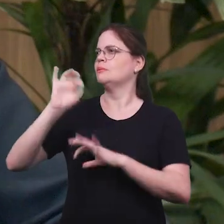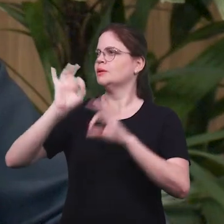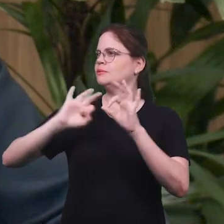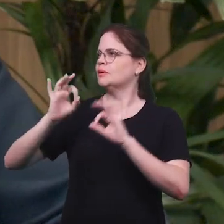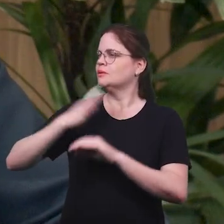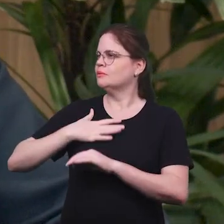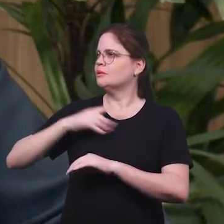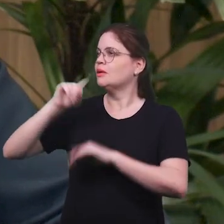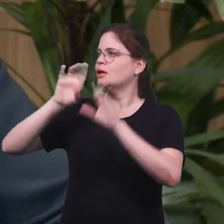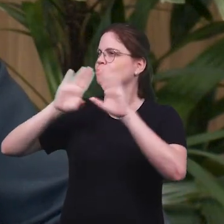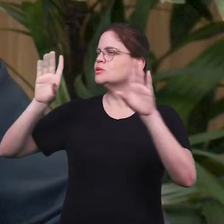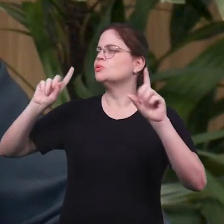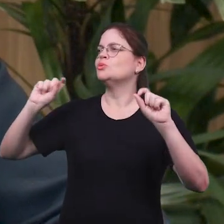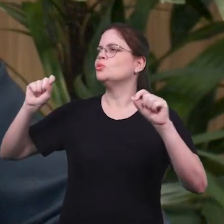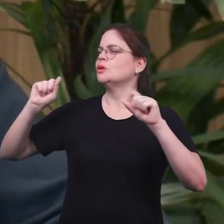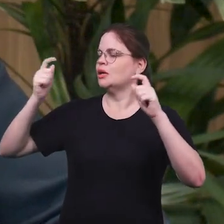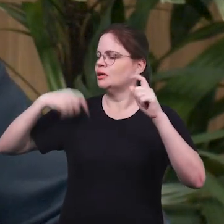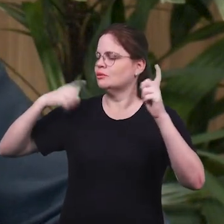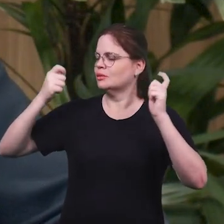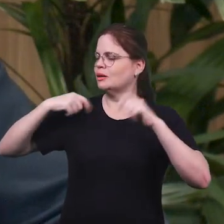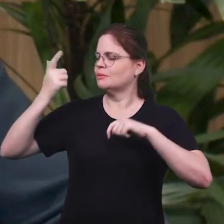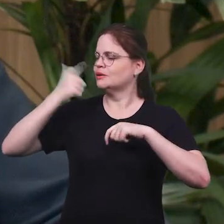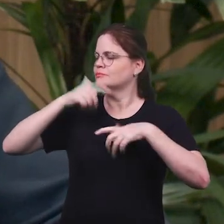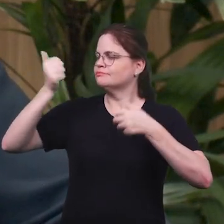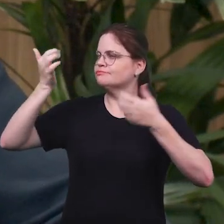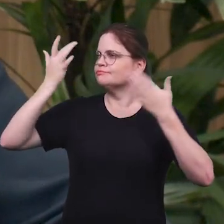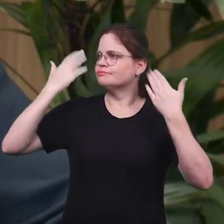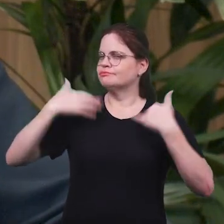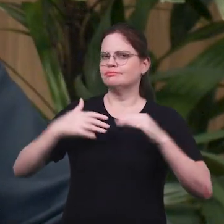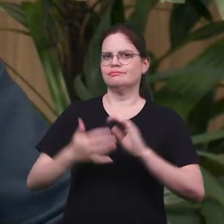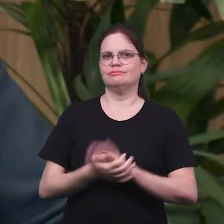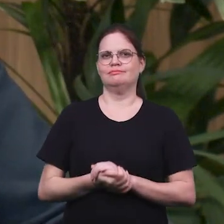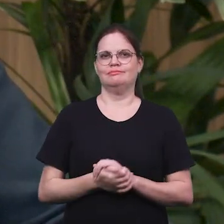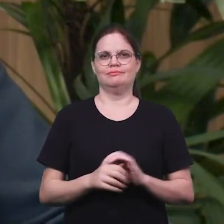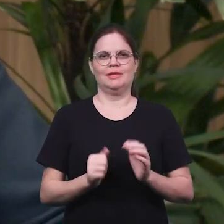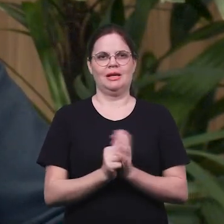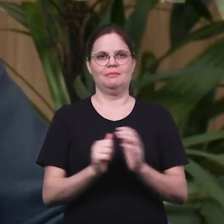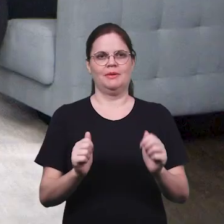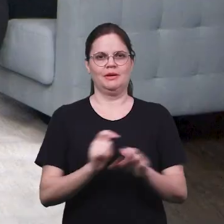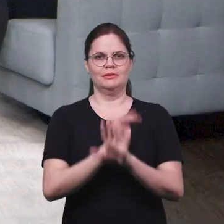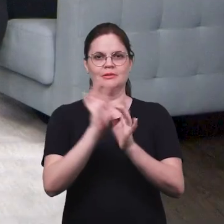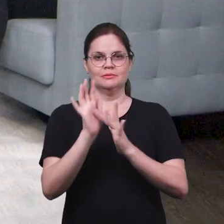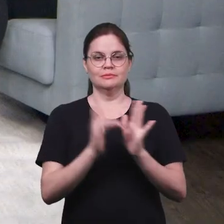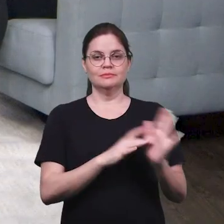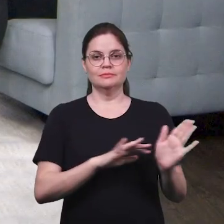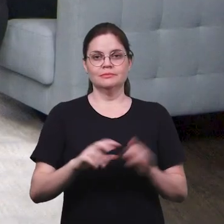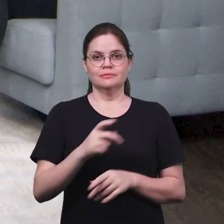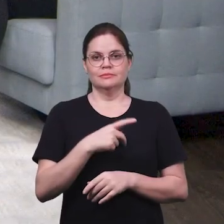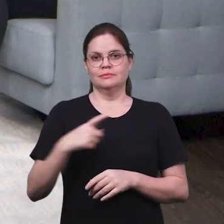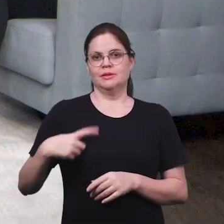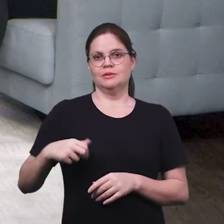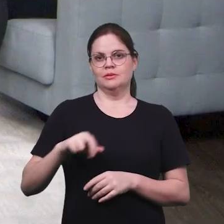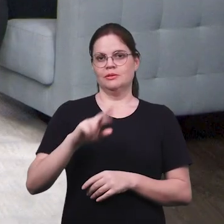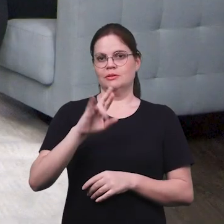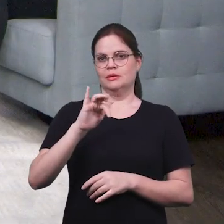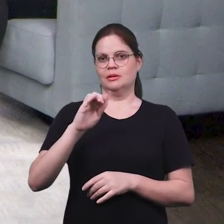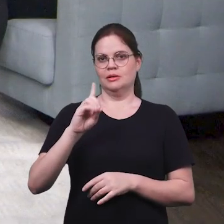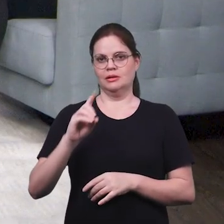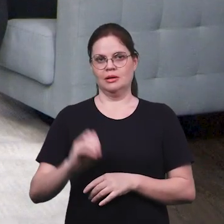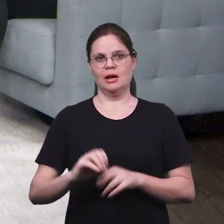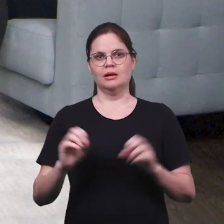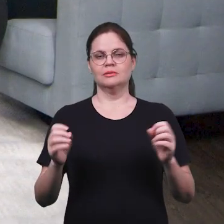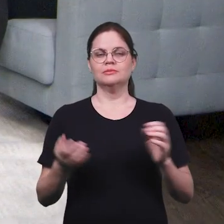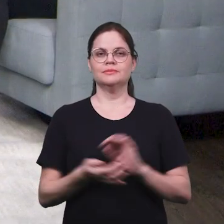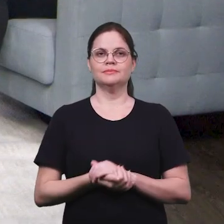tens preparado na tua eternidade que eu possa alcançar. Chega até mim isso, Senhor. Glória a Jesus. Pastor Ricardo Diniz, suas